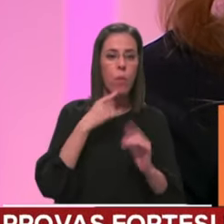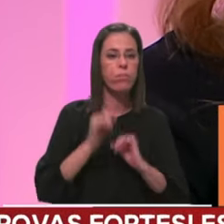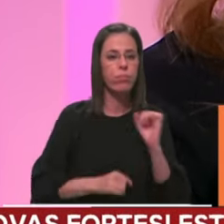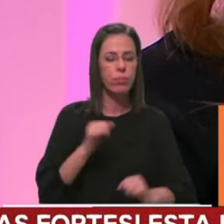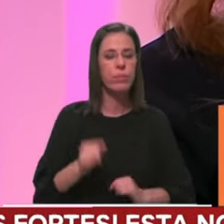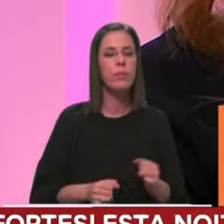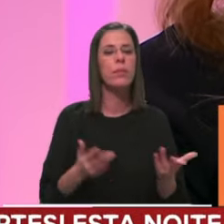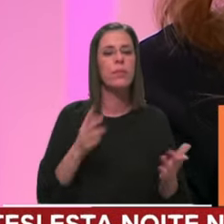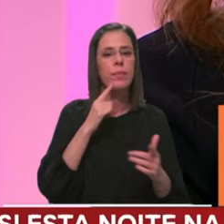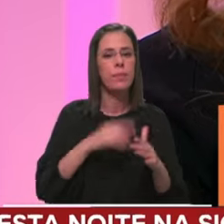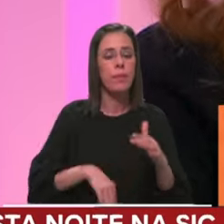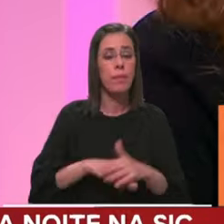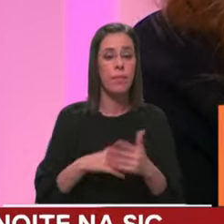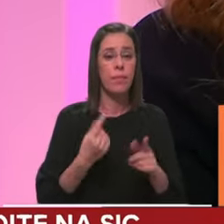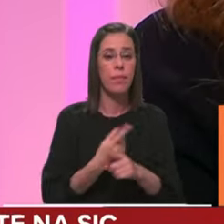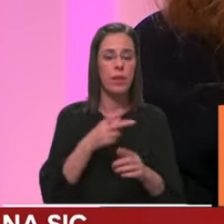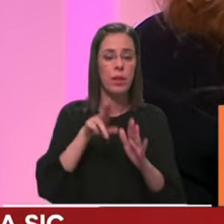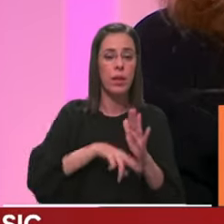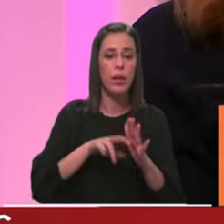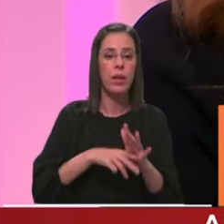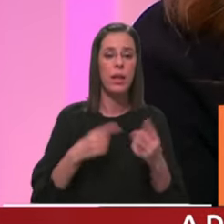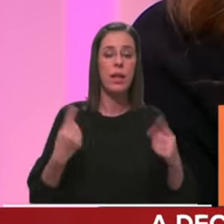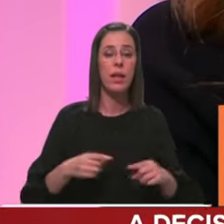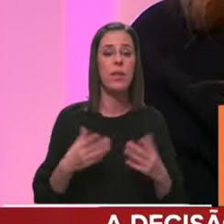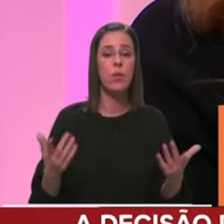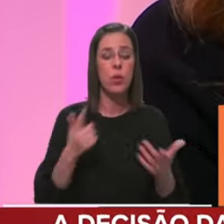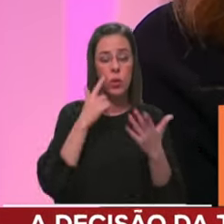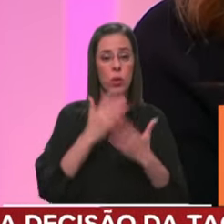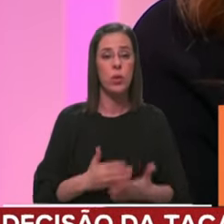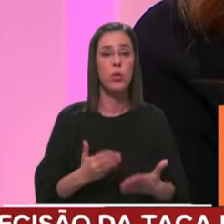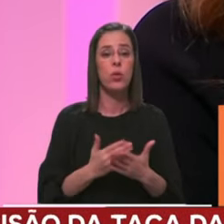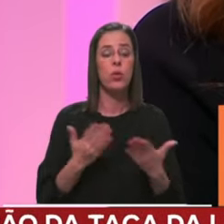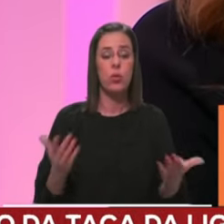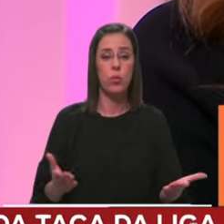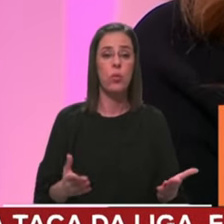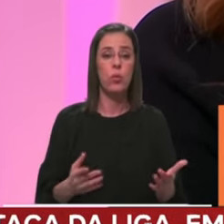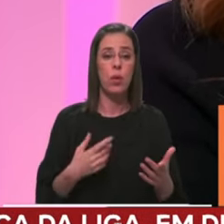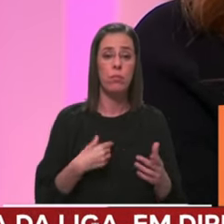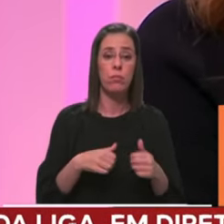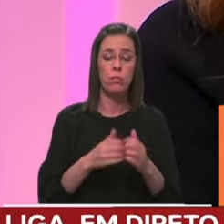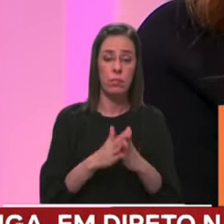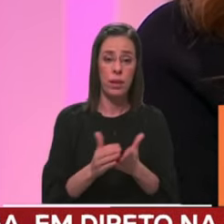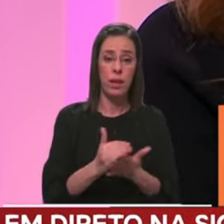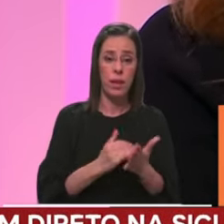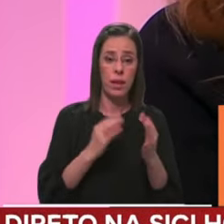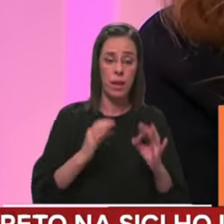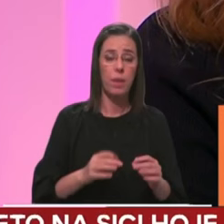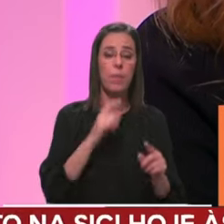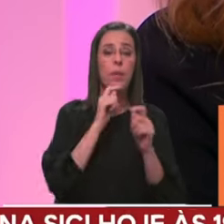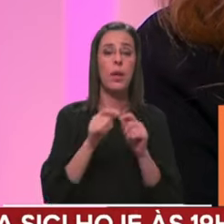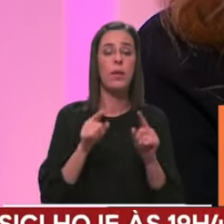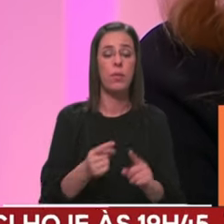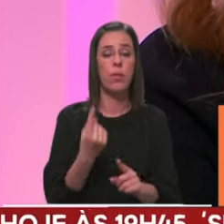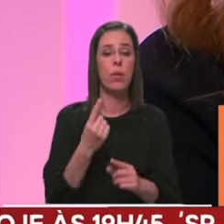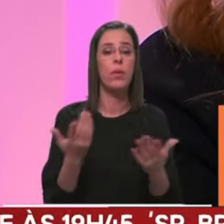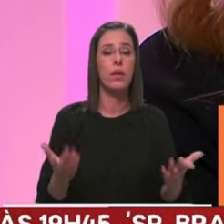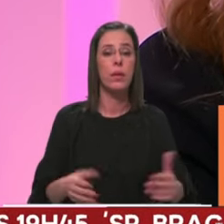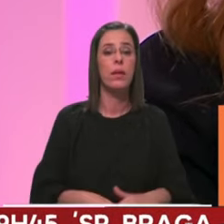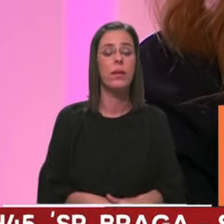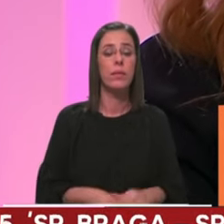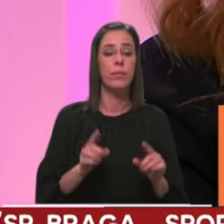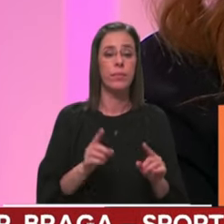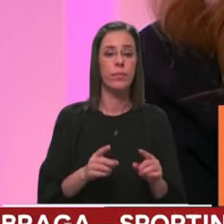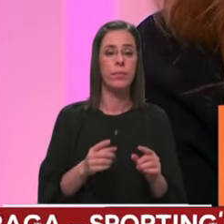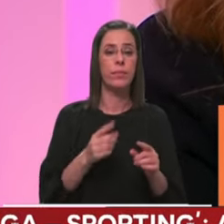vejo o máximo de relatórios que existem de estudos para para ir com os dados para esta entrevista foi um deles